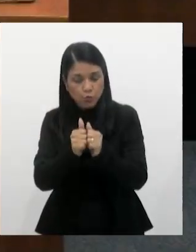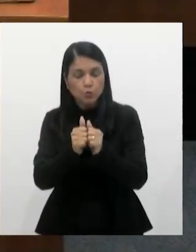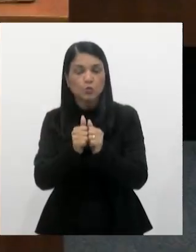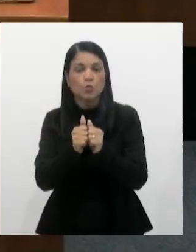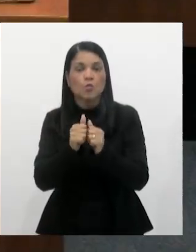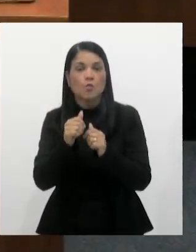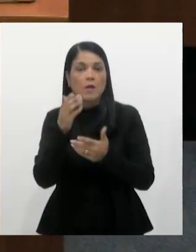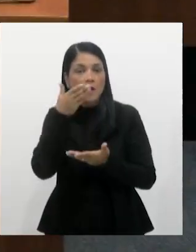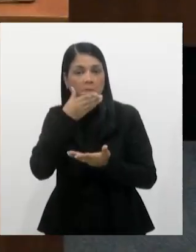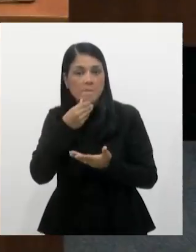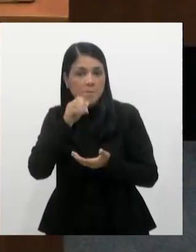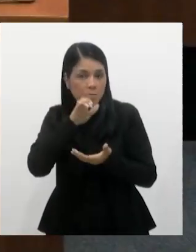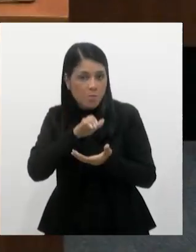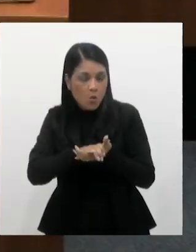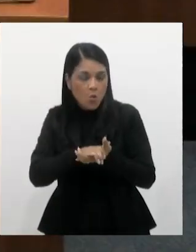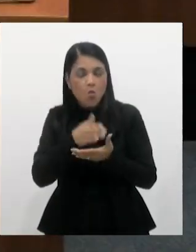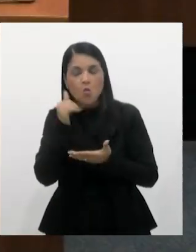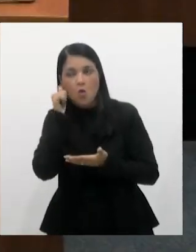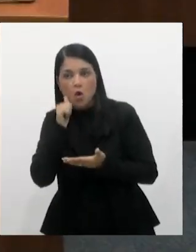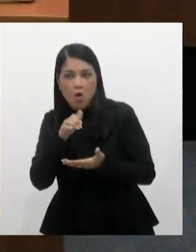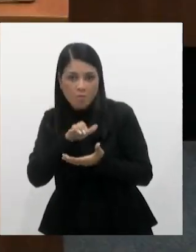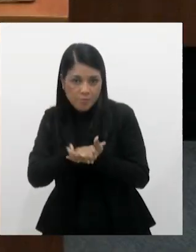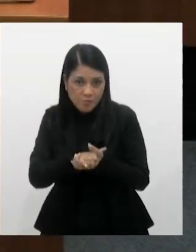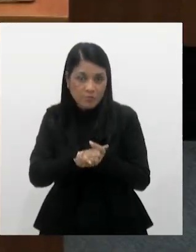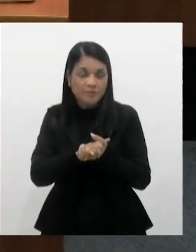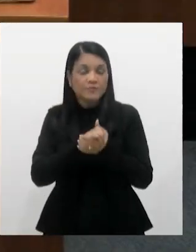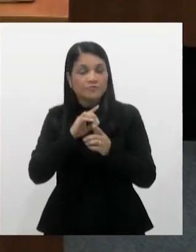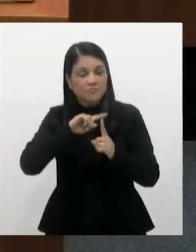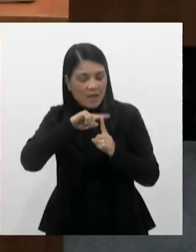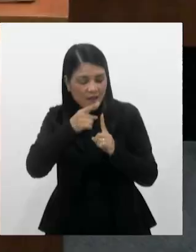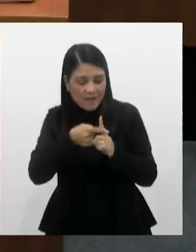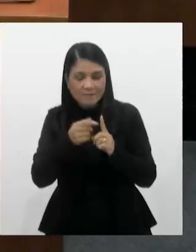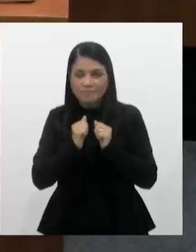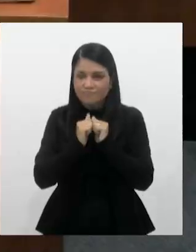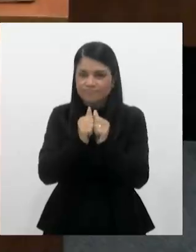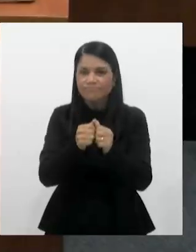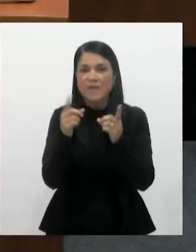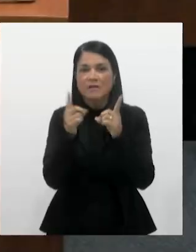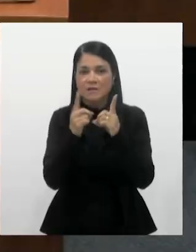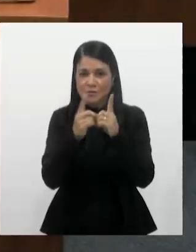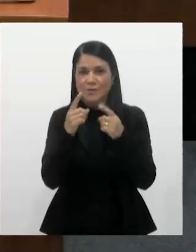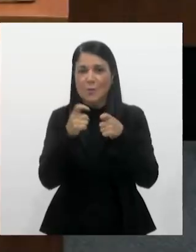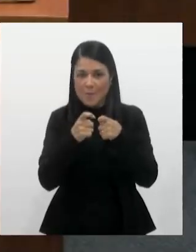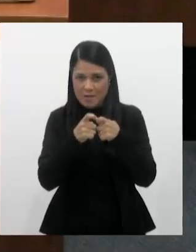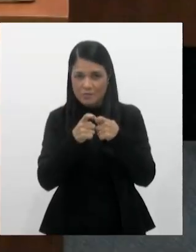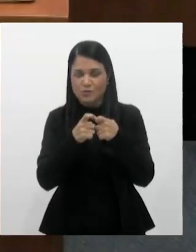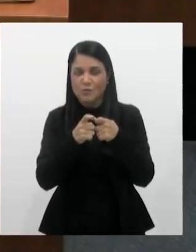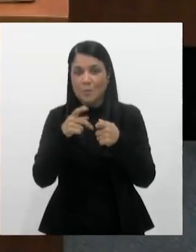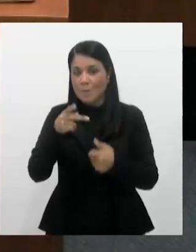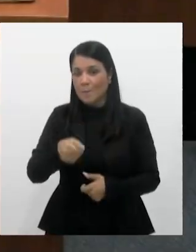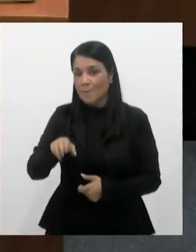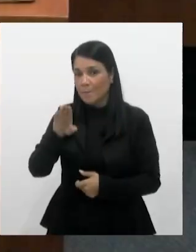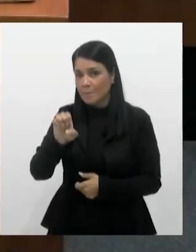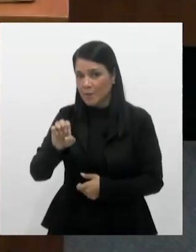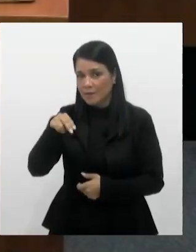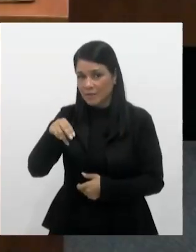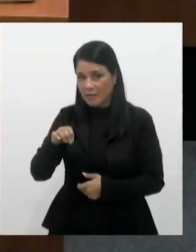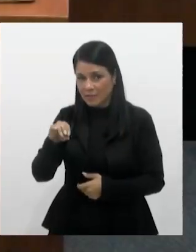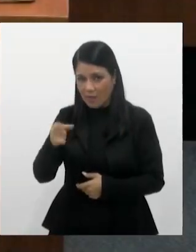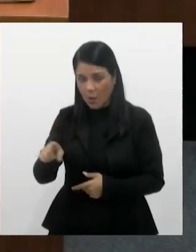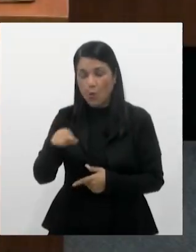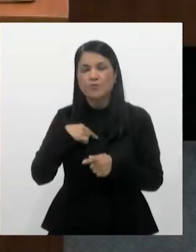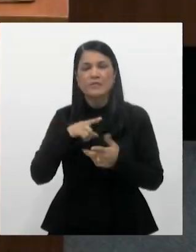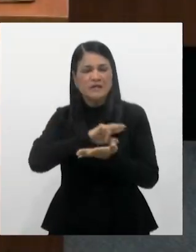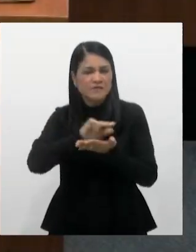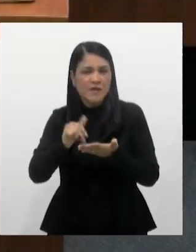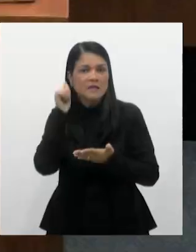com essa criança desde a barriga da mãe, para que não tenham. Nós temos exatamente milhares de mulheres, não só no estado do Rio de Janeiro, mas